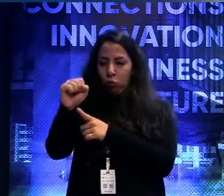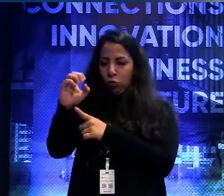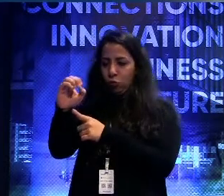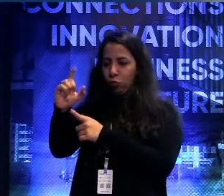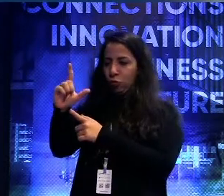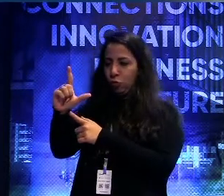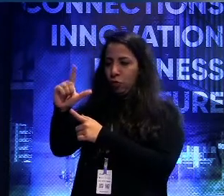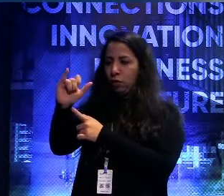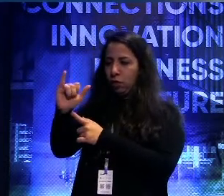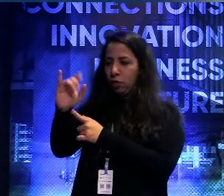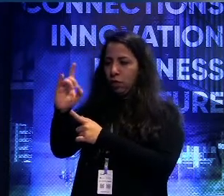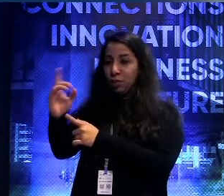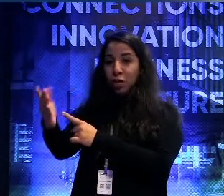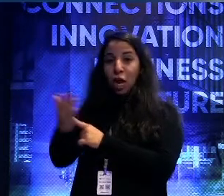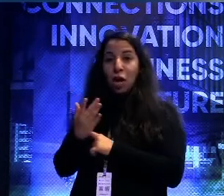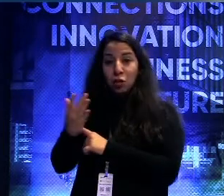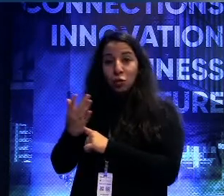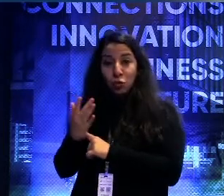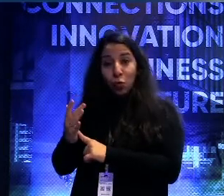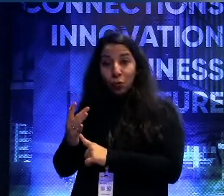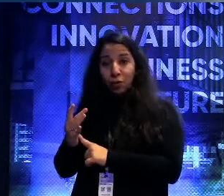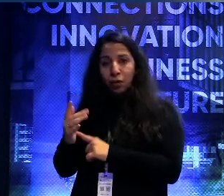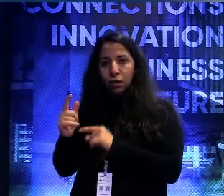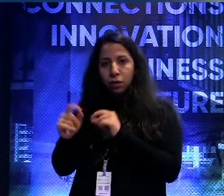de manutenabilidade de sistemas.